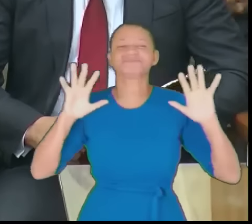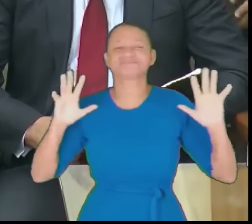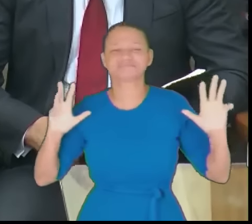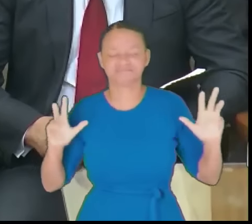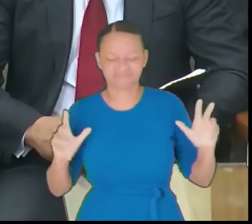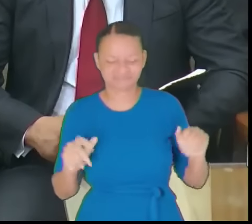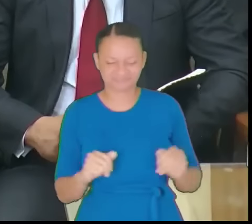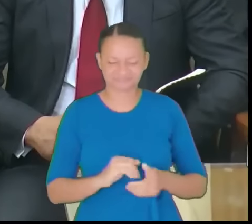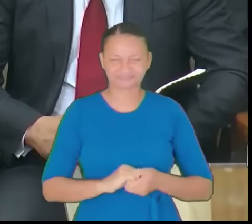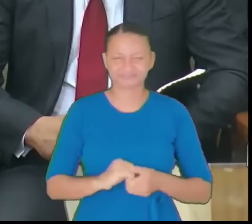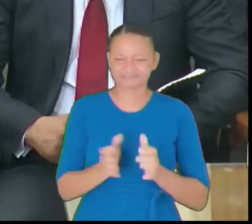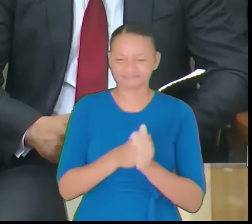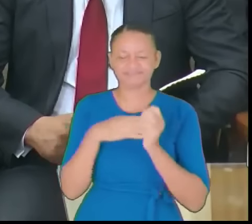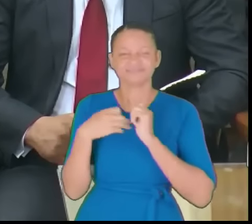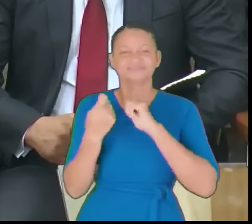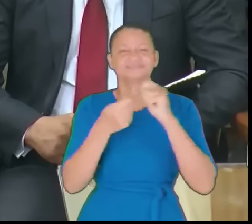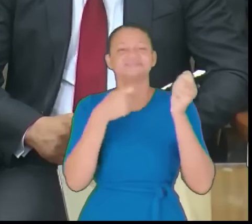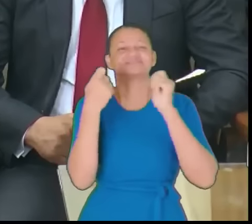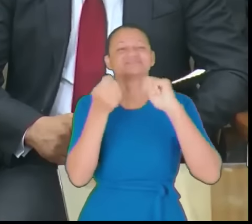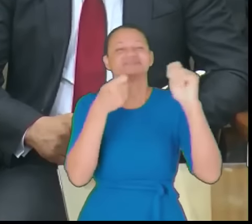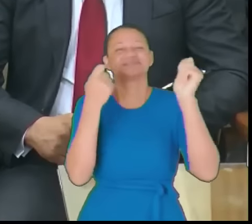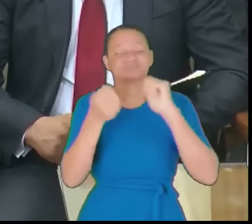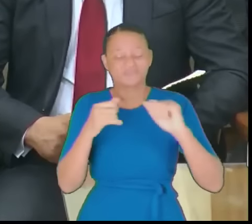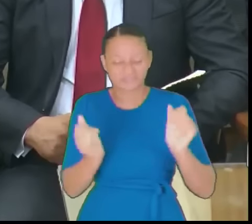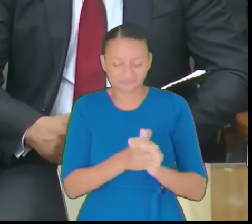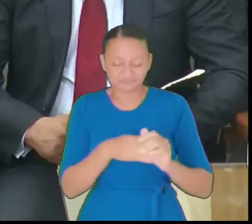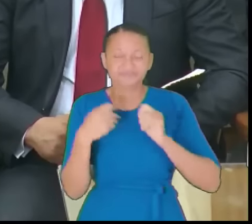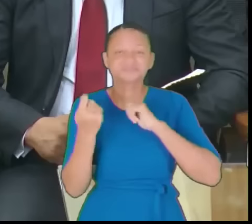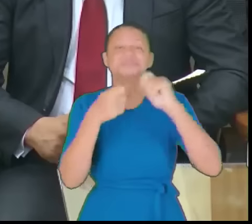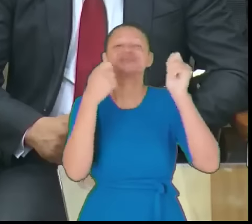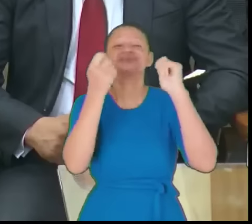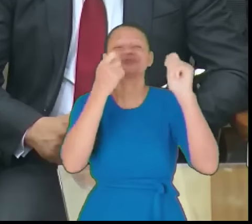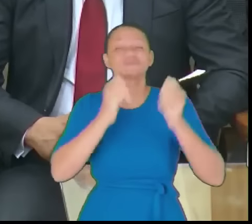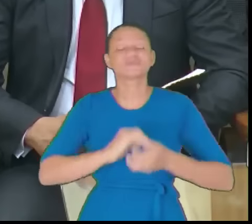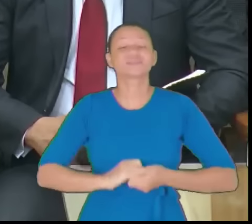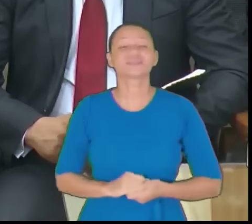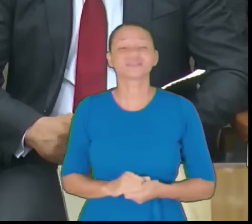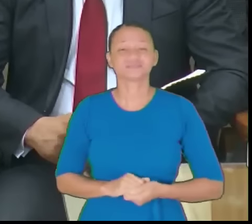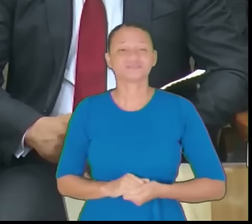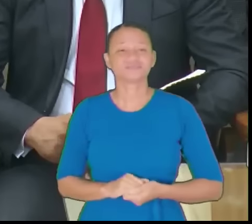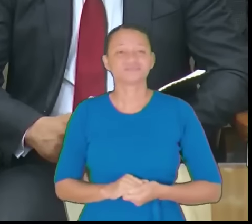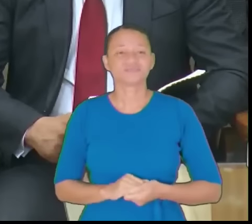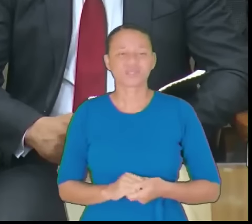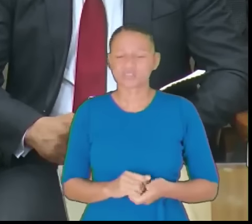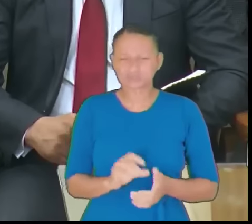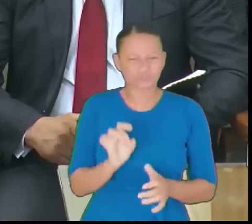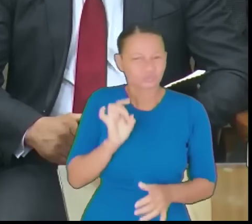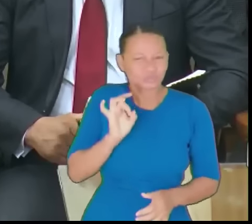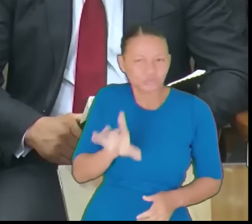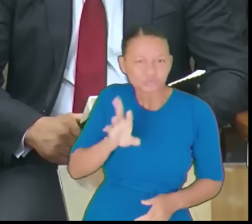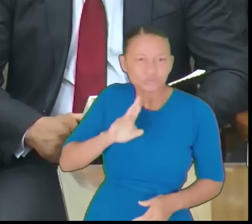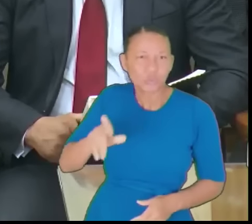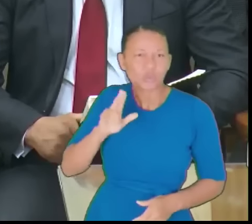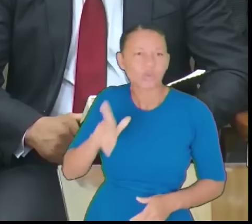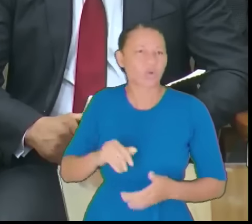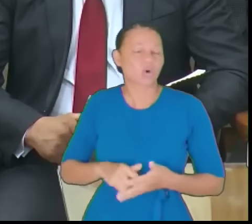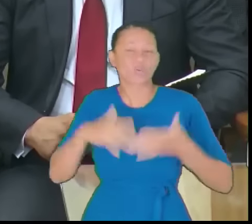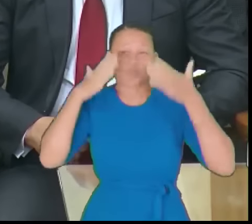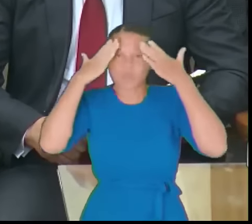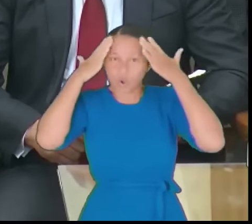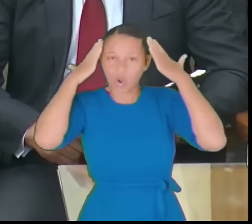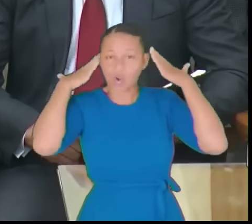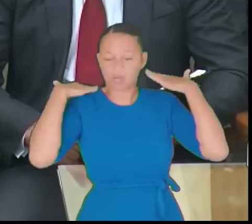Aleluia. Aleluia. Aleluia. Não é só por causa do cabelo, nem só por causa